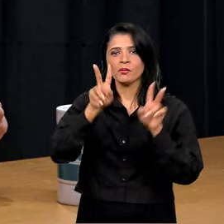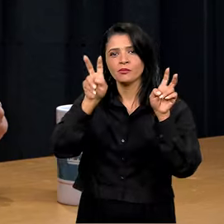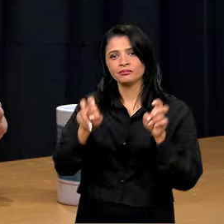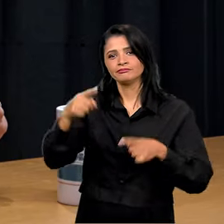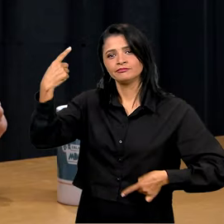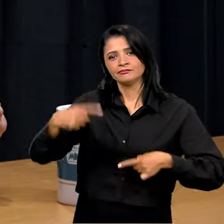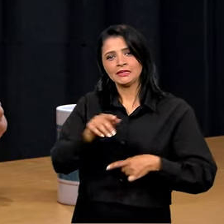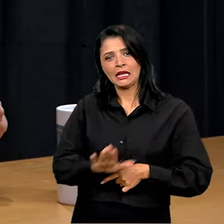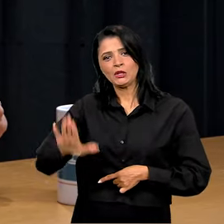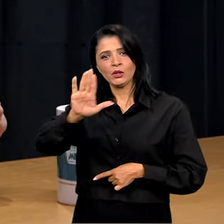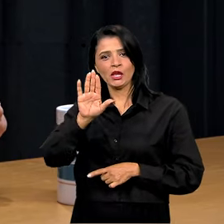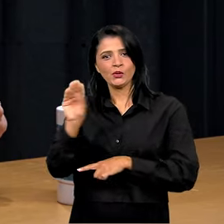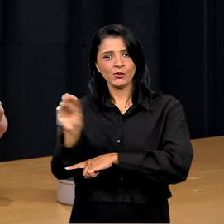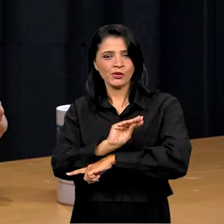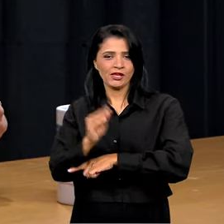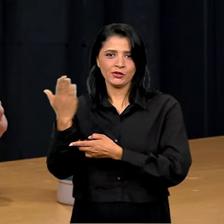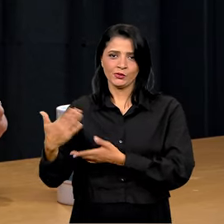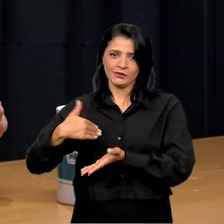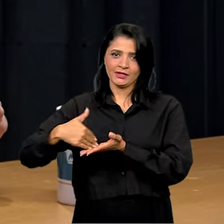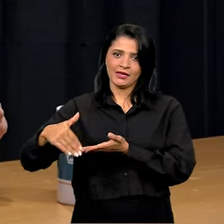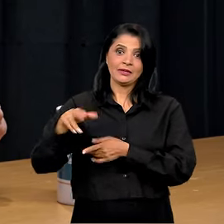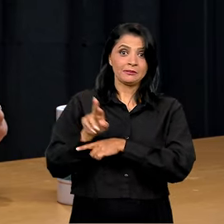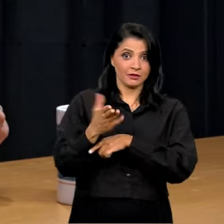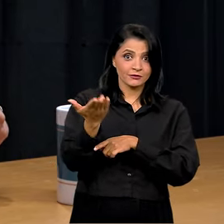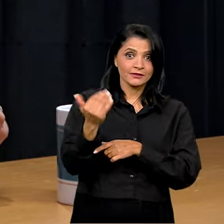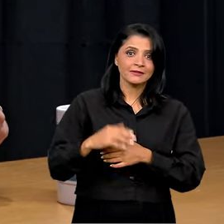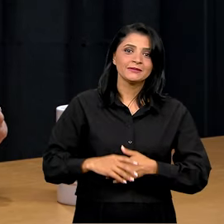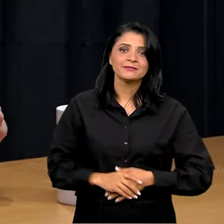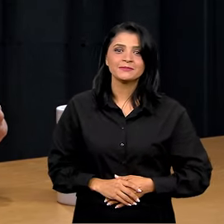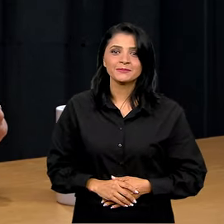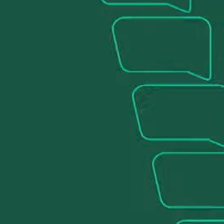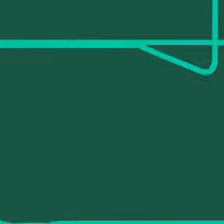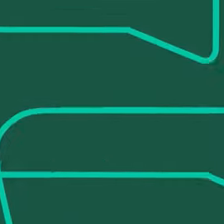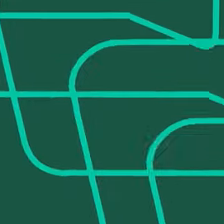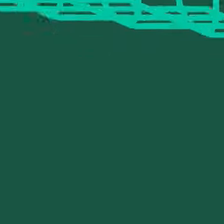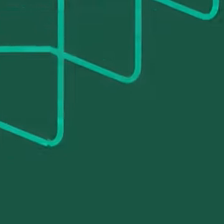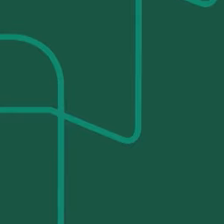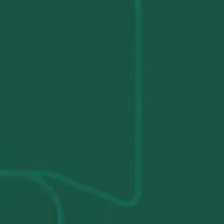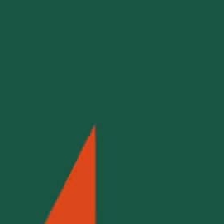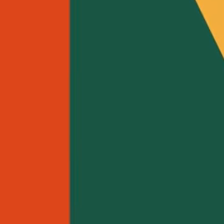a falar sobre a política nacional de cuidados com a secretária eu espero você